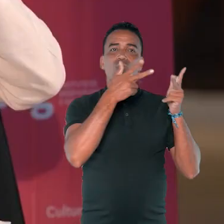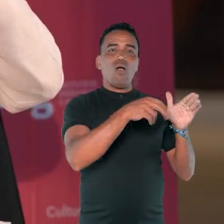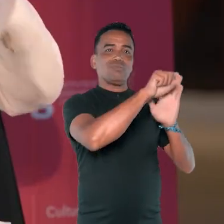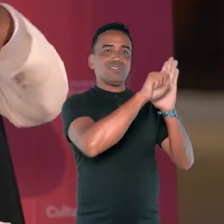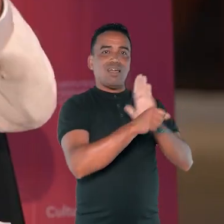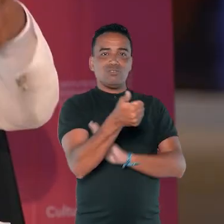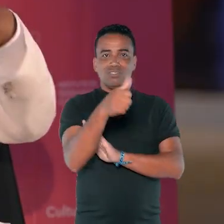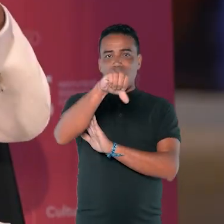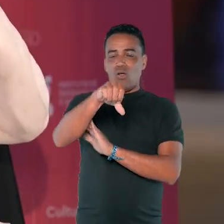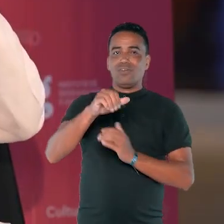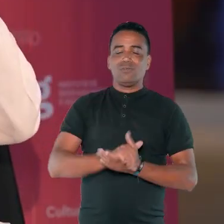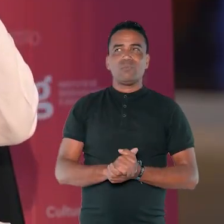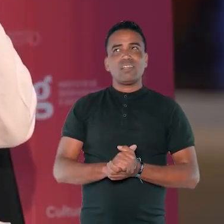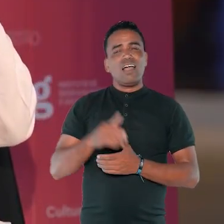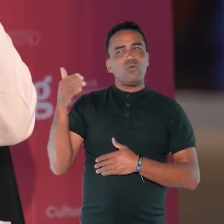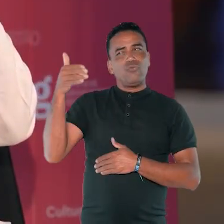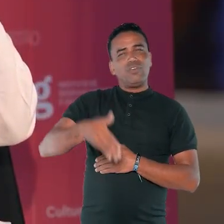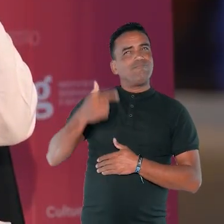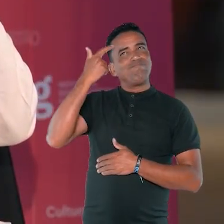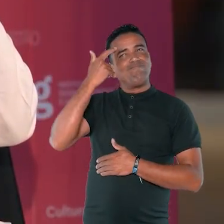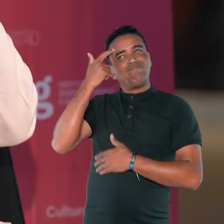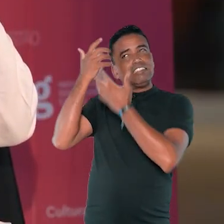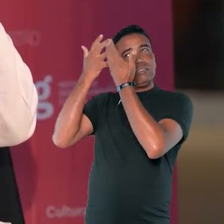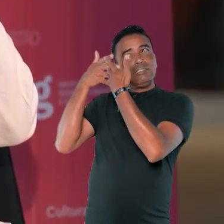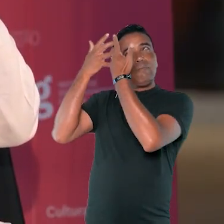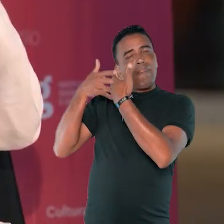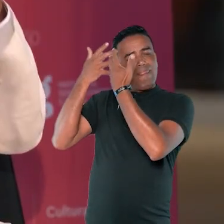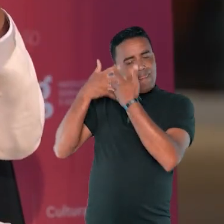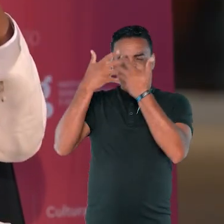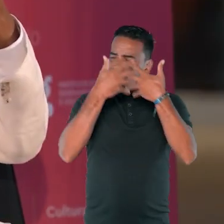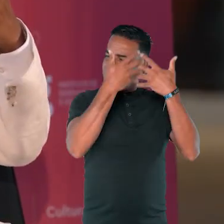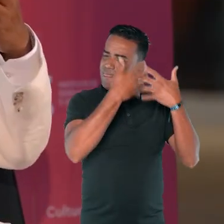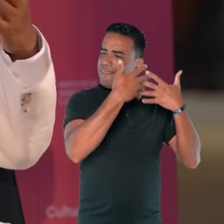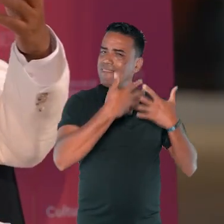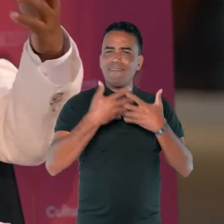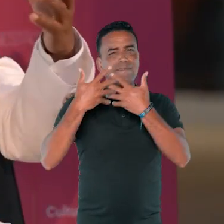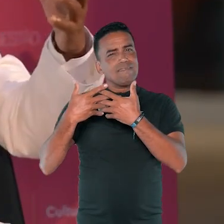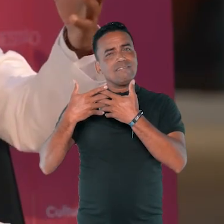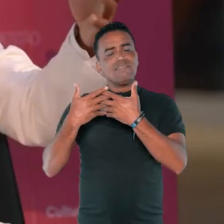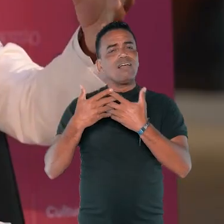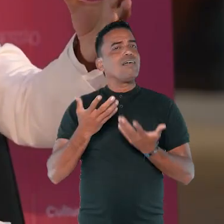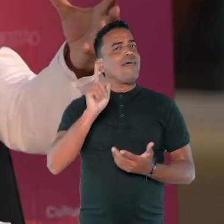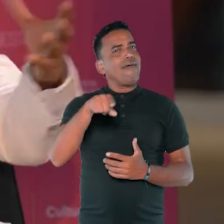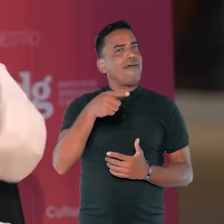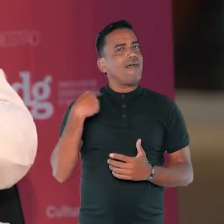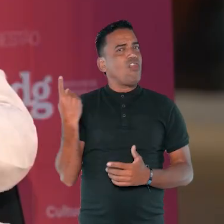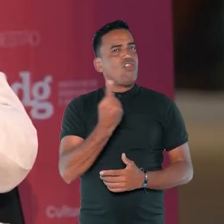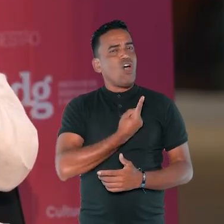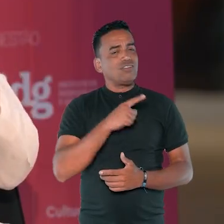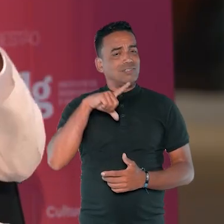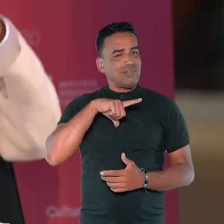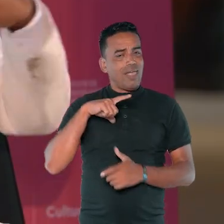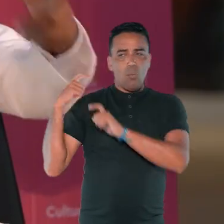vinha matutando, pensando, é que nós temos uma